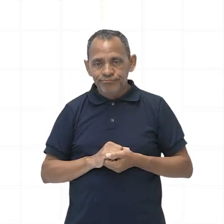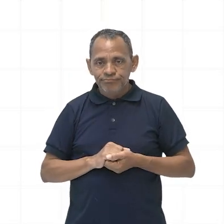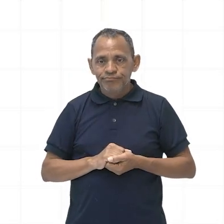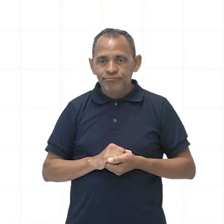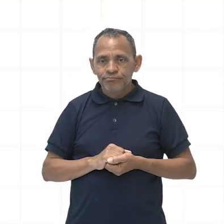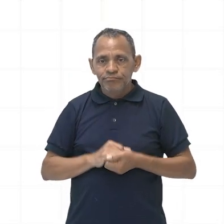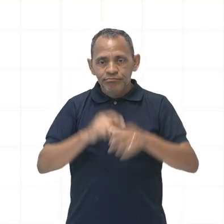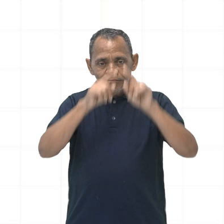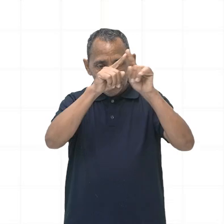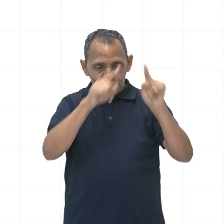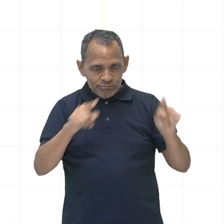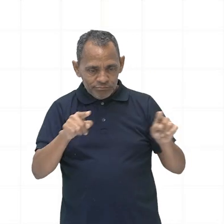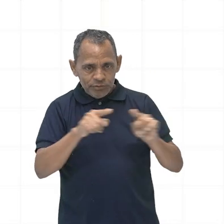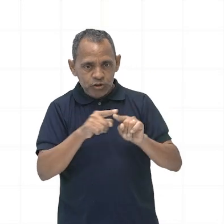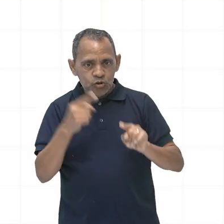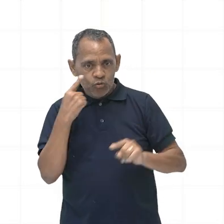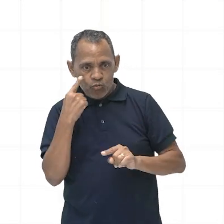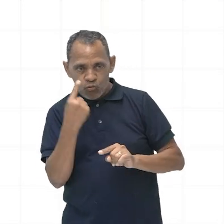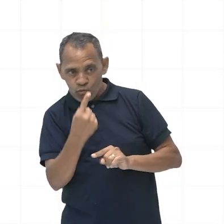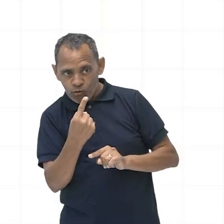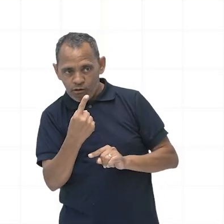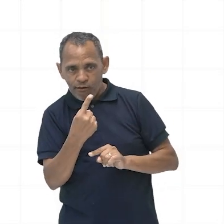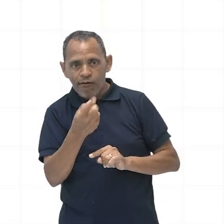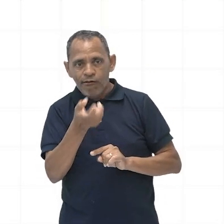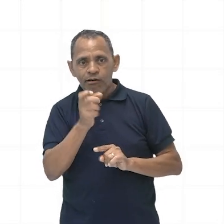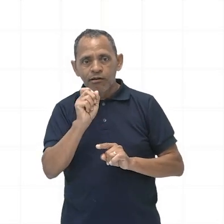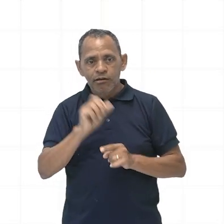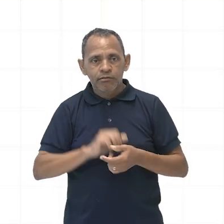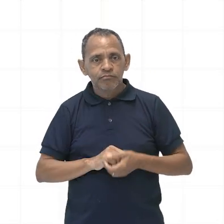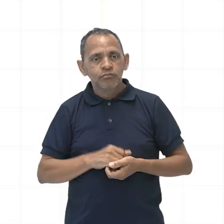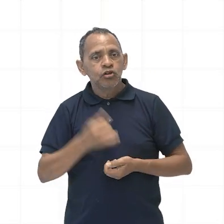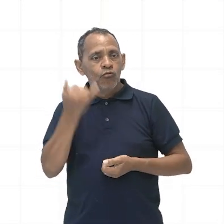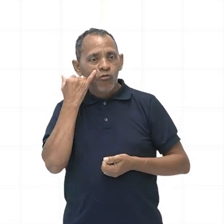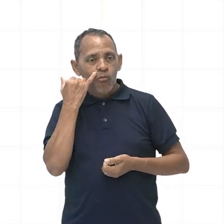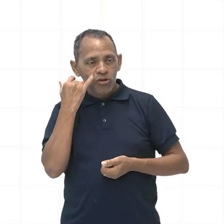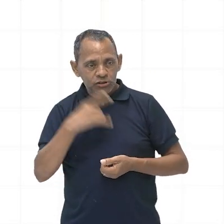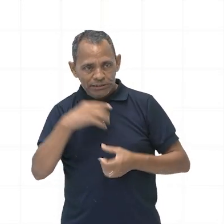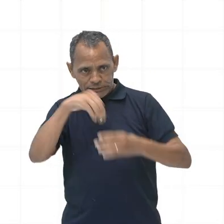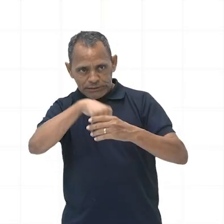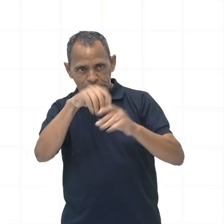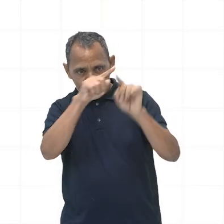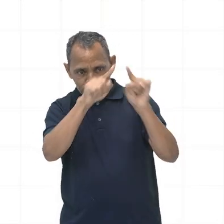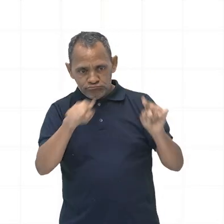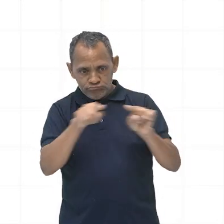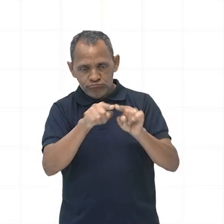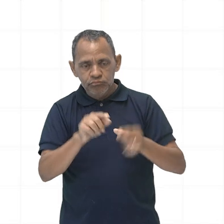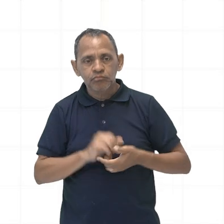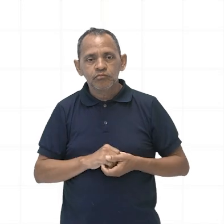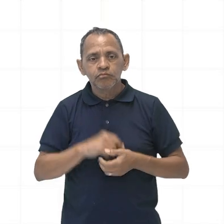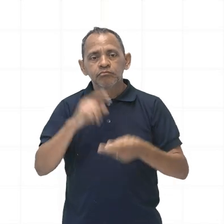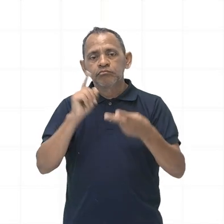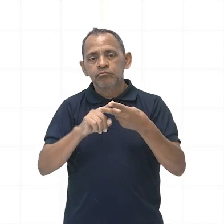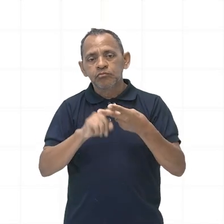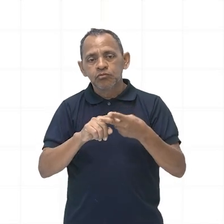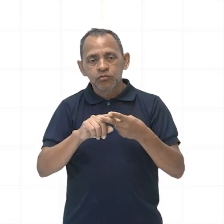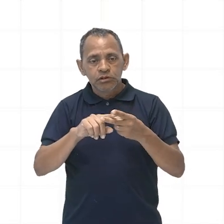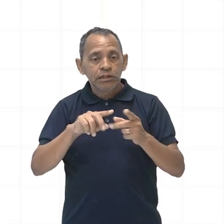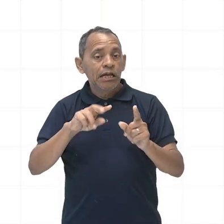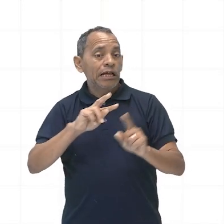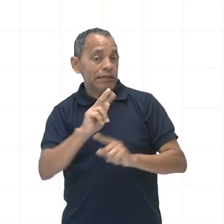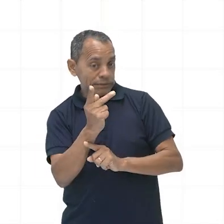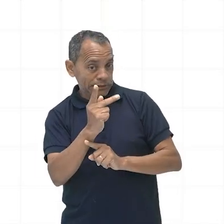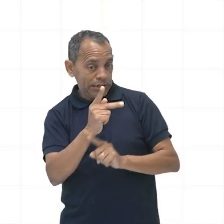para visualizar o que eu quero. Ó. Porque eu sei que, pela segunda relação, H ao quadrado é igual